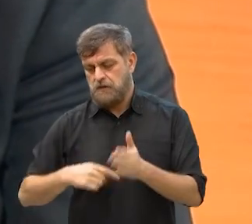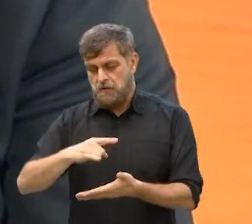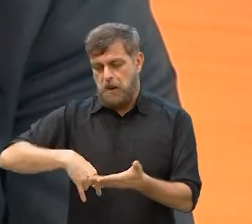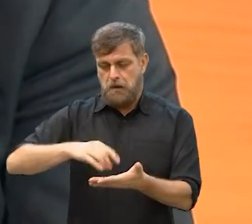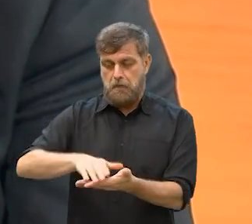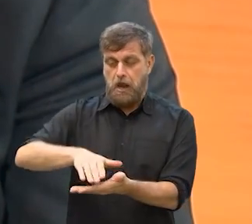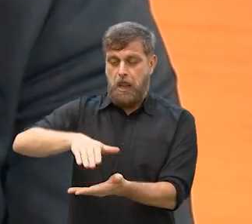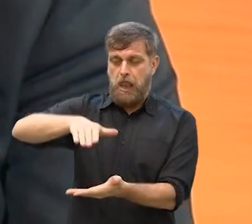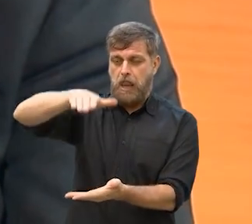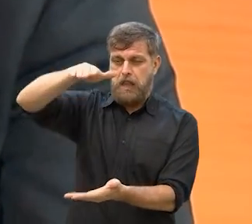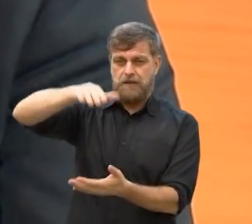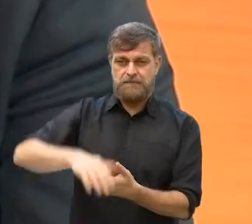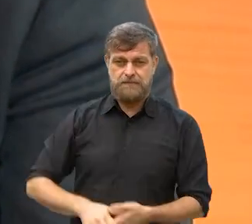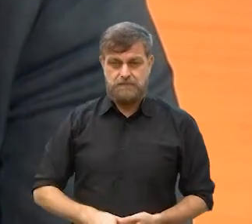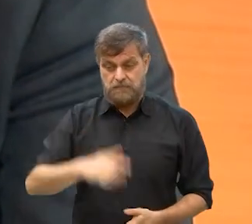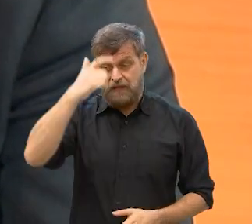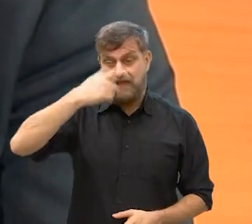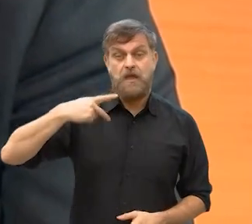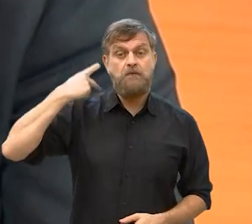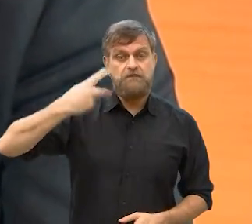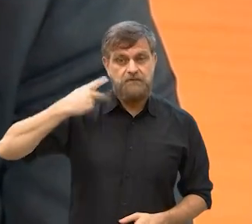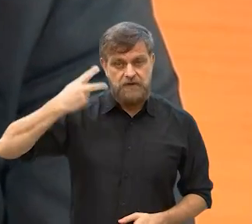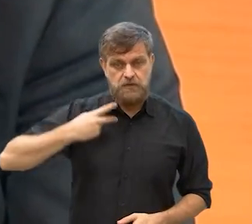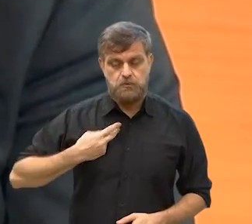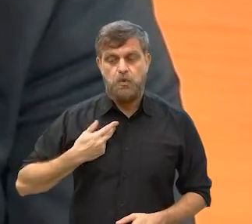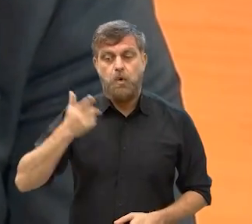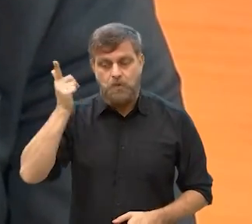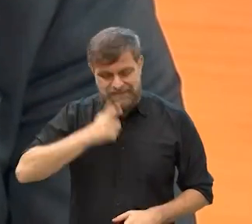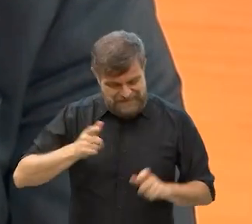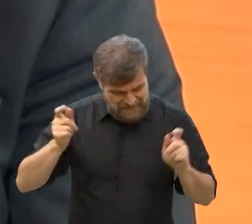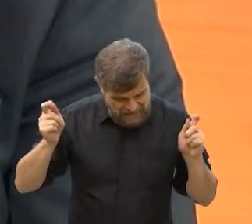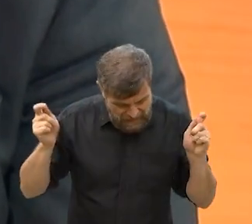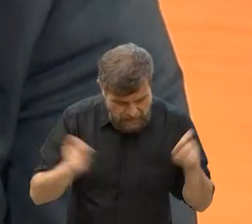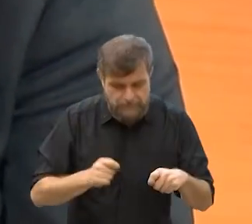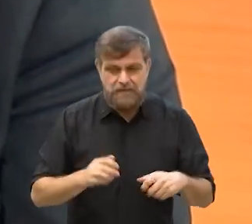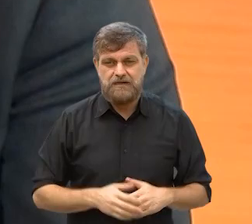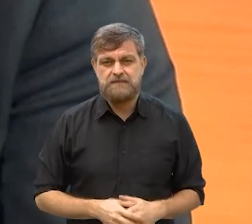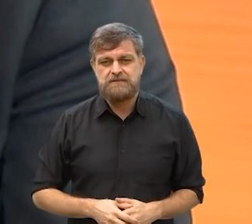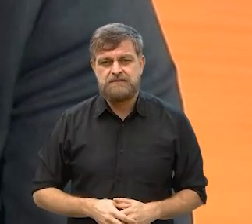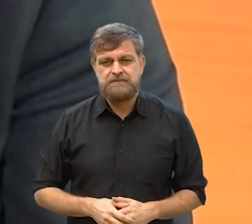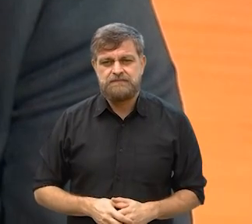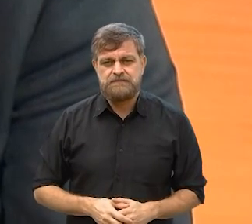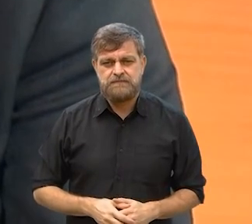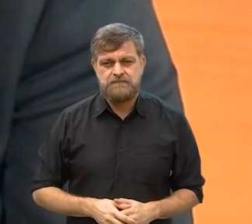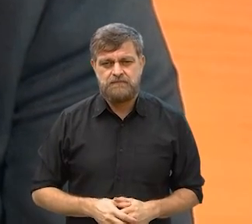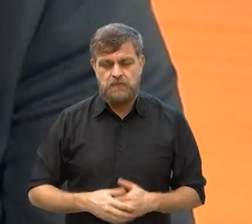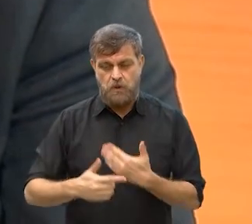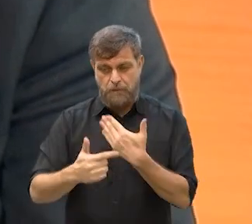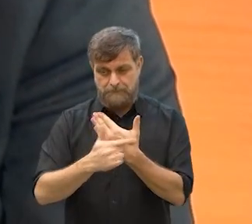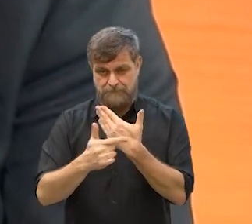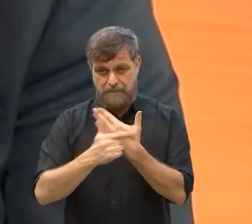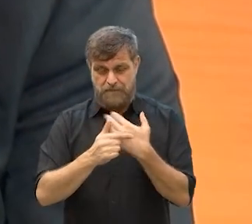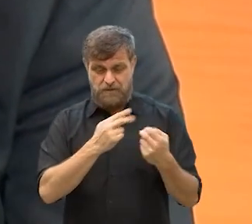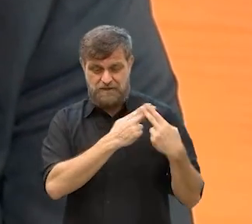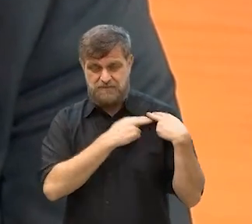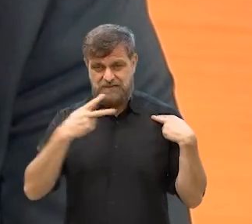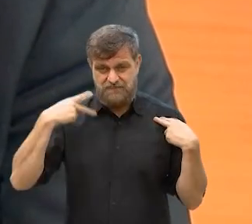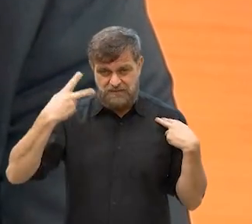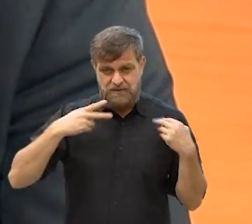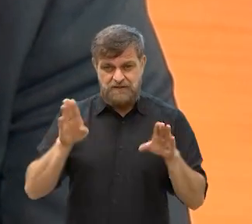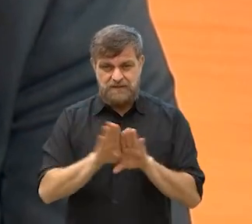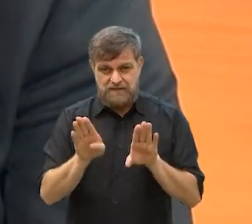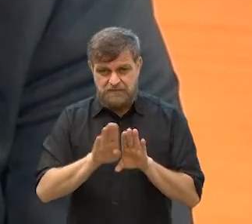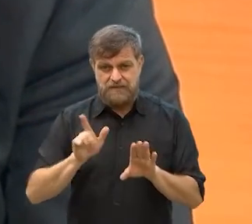pessoas. Mas o vereador pode fazer isso. Então, aliás, é um dos papéis do vereador apresentar